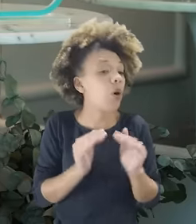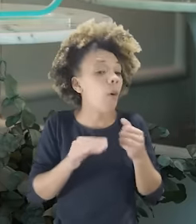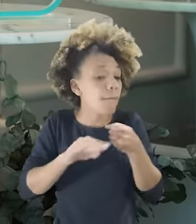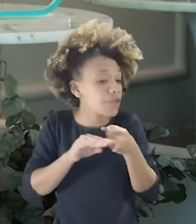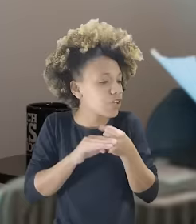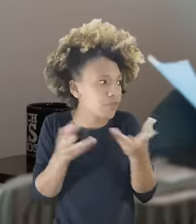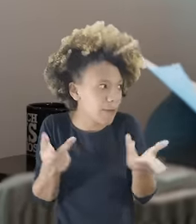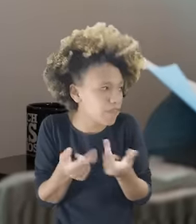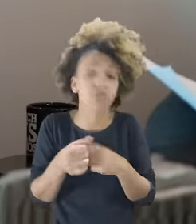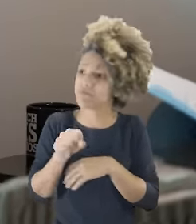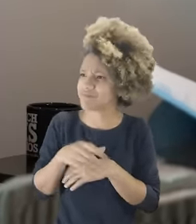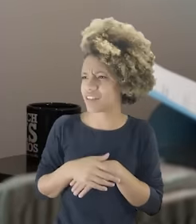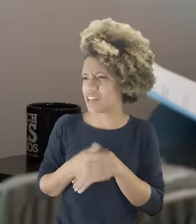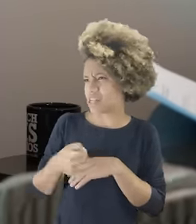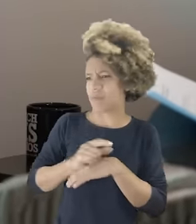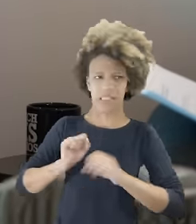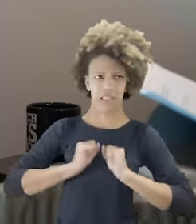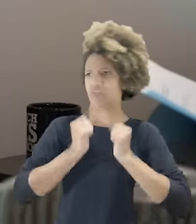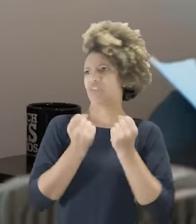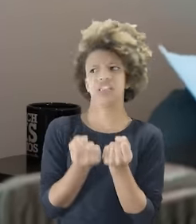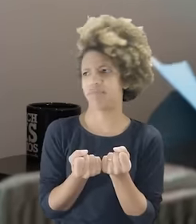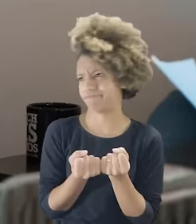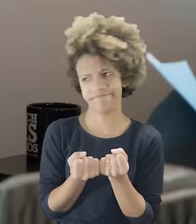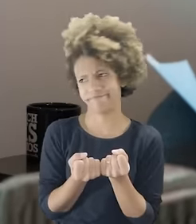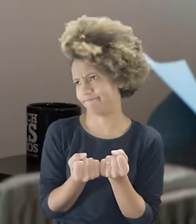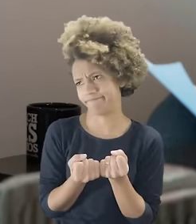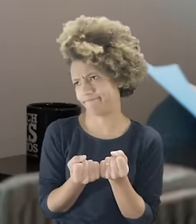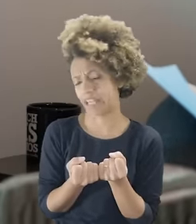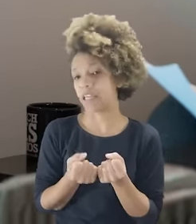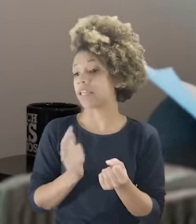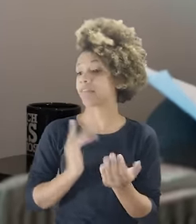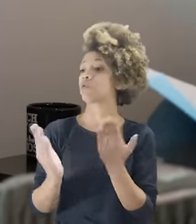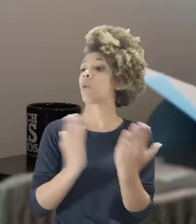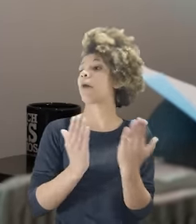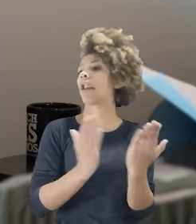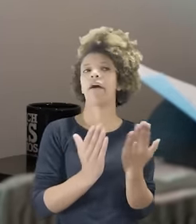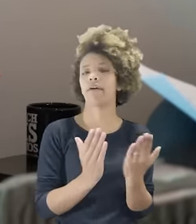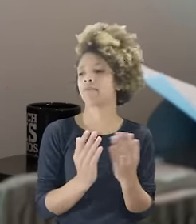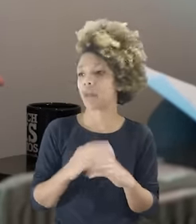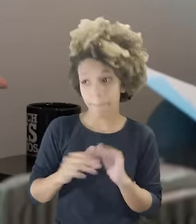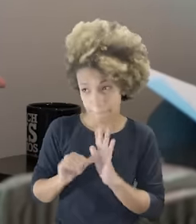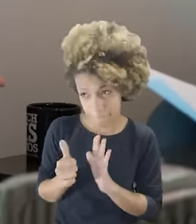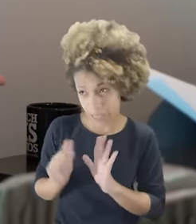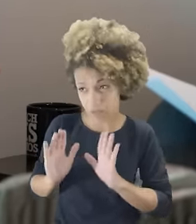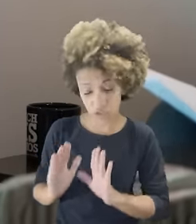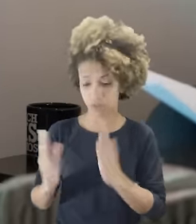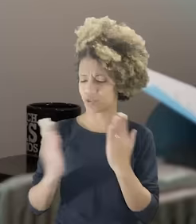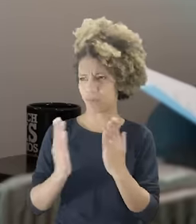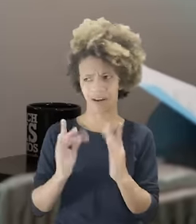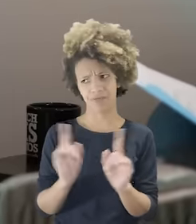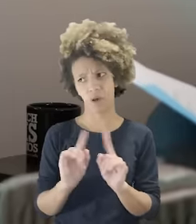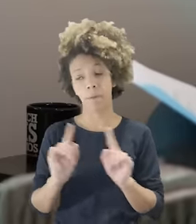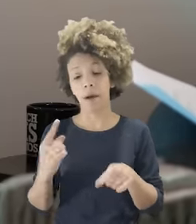mediano é o maravilhoso a pessoa não tem que se esforçar até e tem muito disso comparar né então assim primeira coisa não se comparar porque